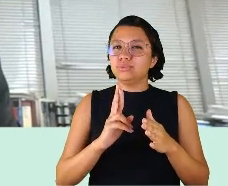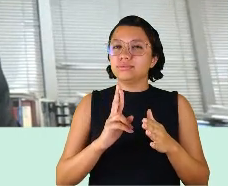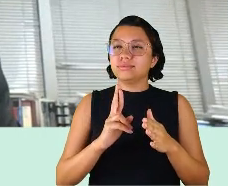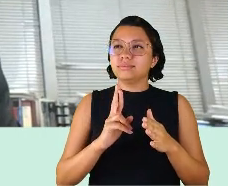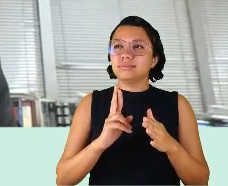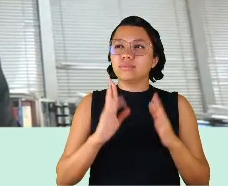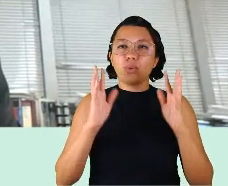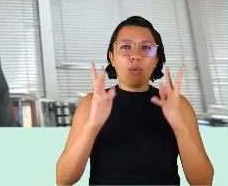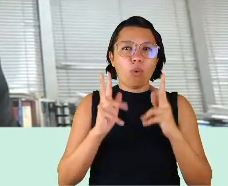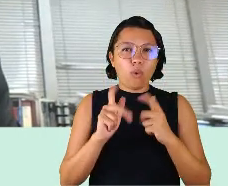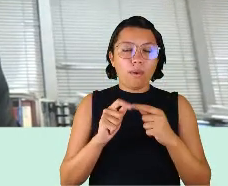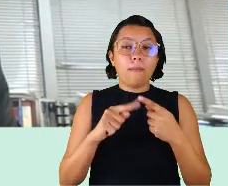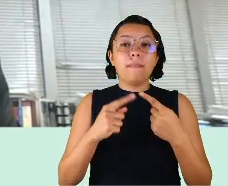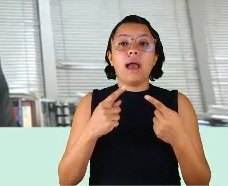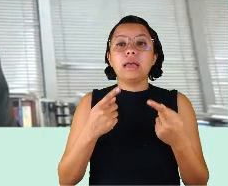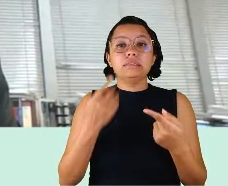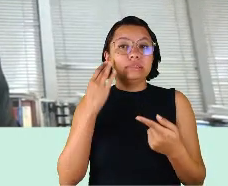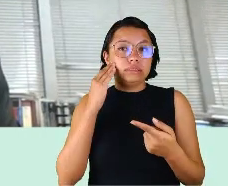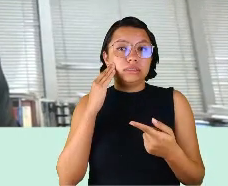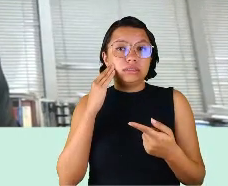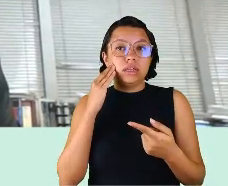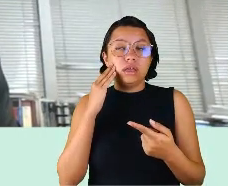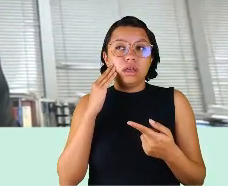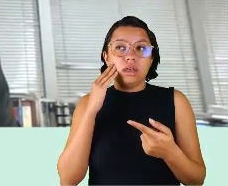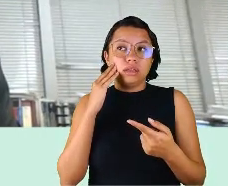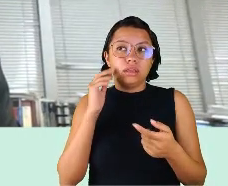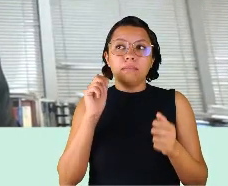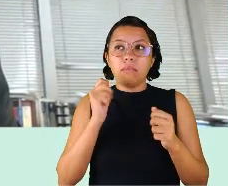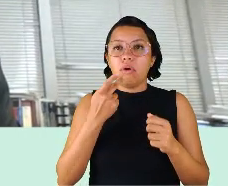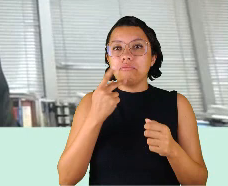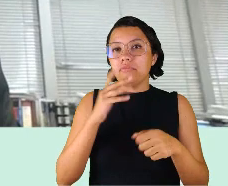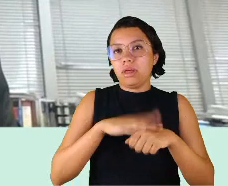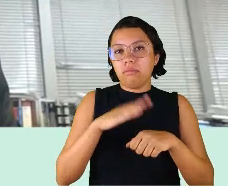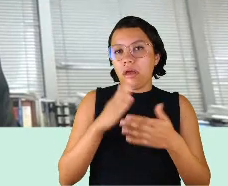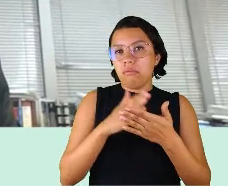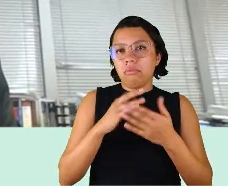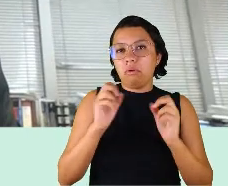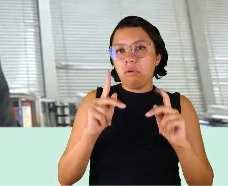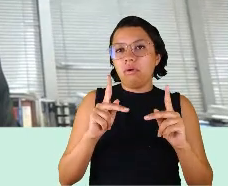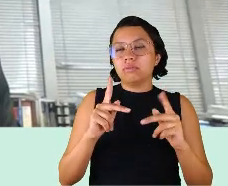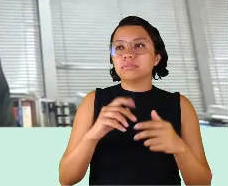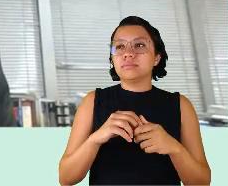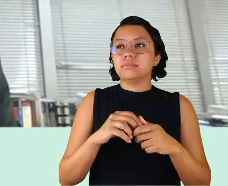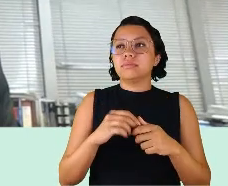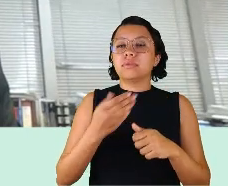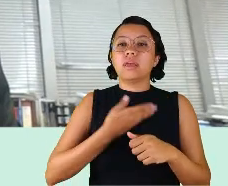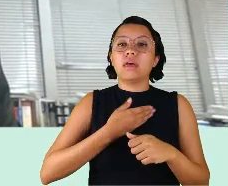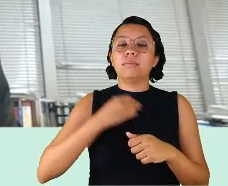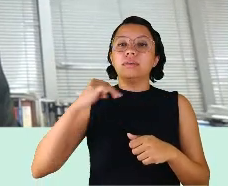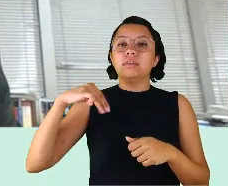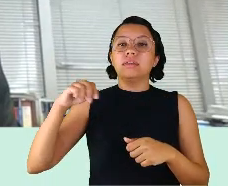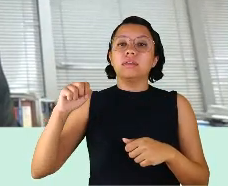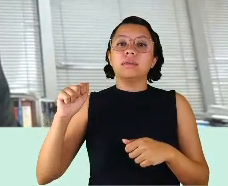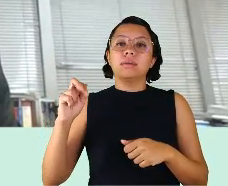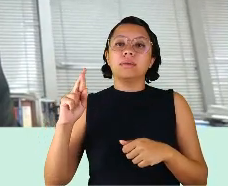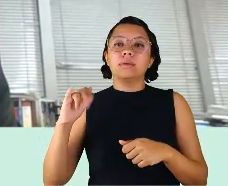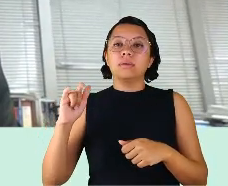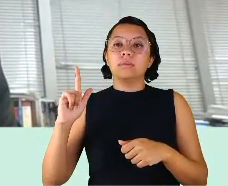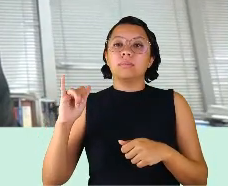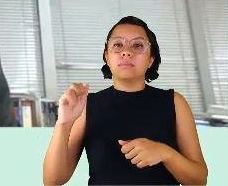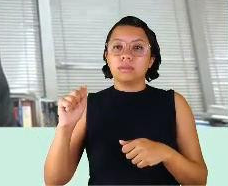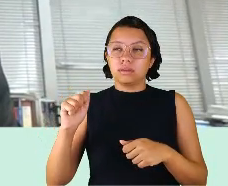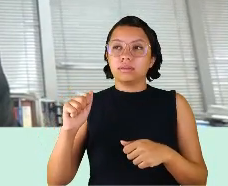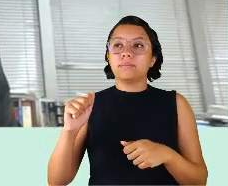na integralidade, mas se entender que é caso de complementar em algo, a nossa colega Marília Aguiar